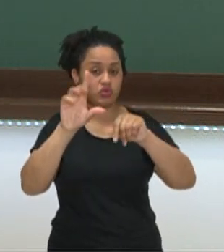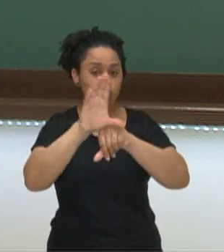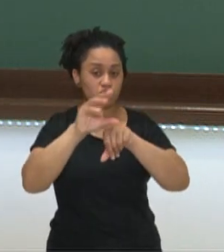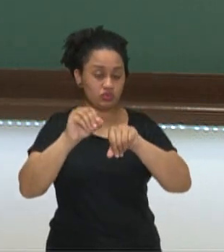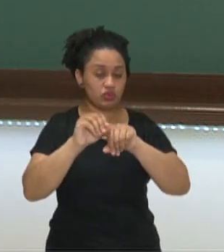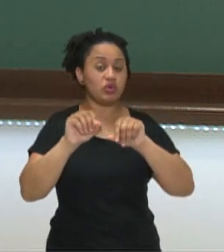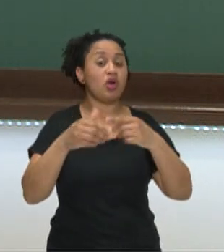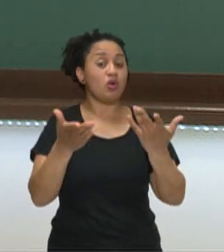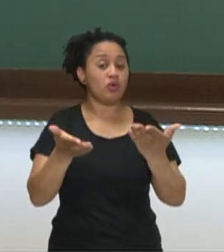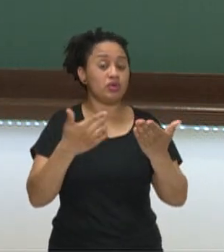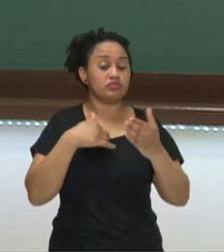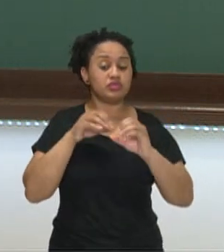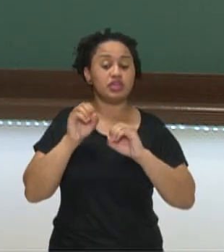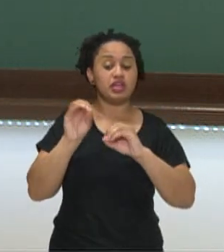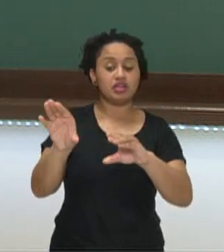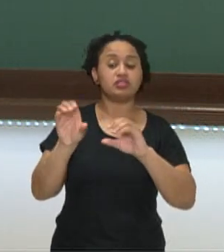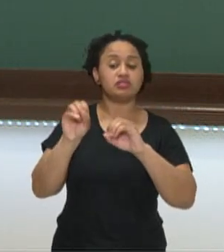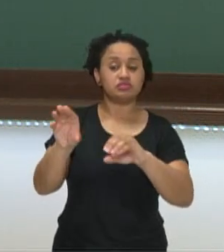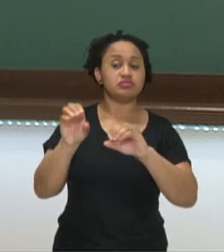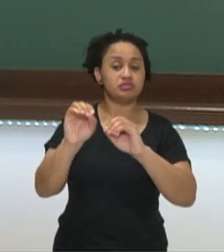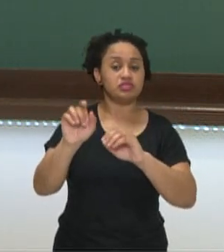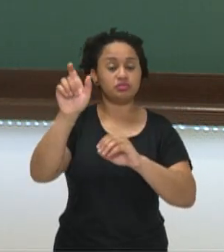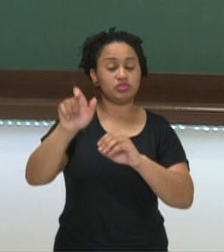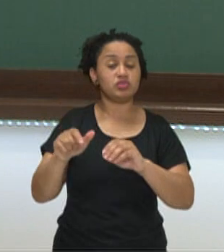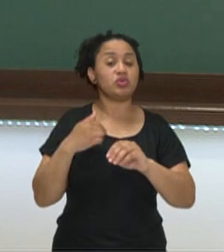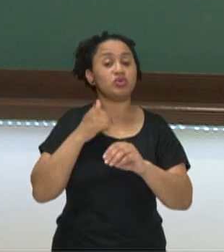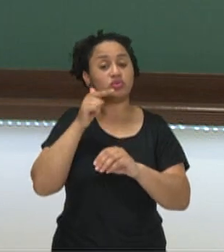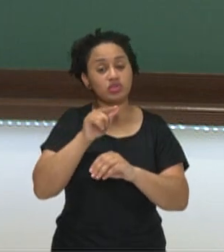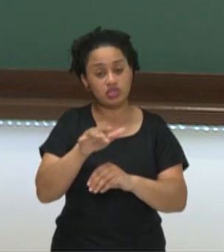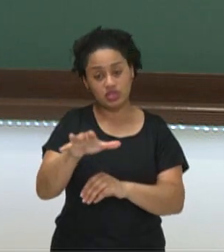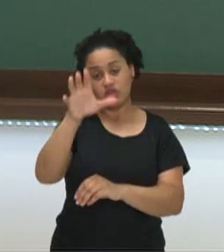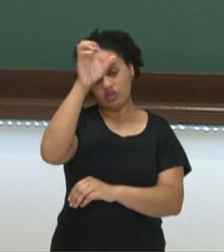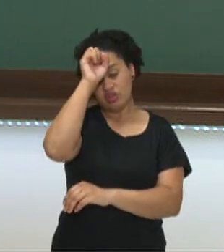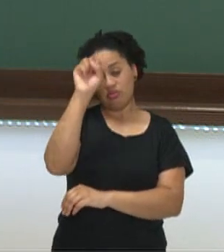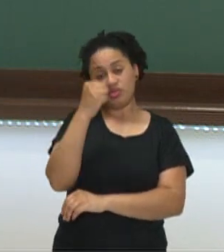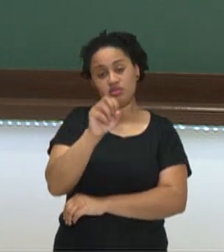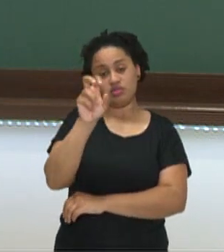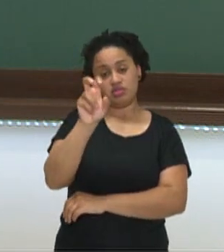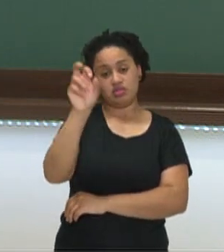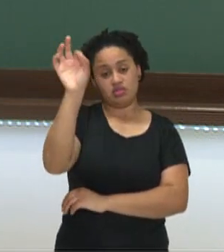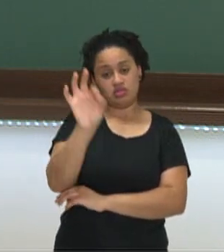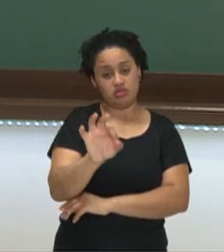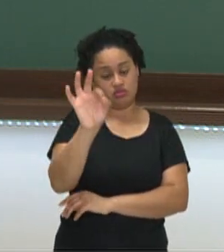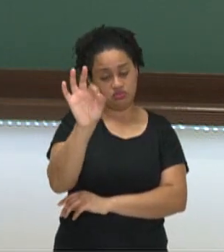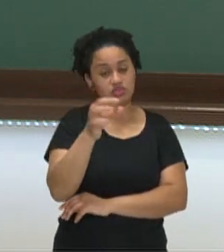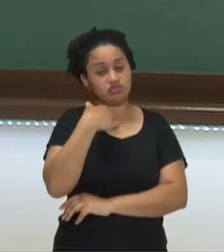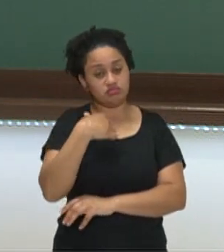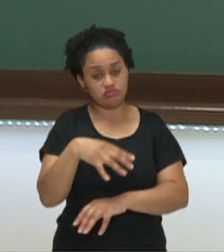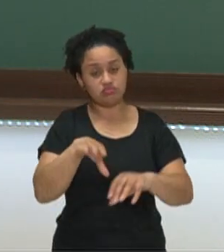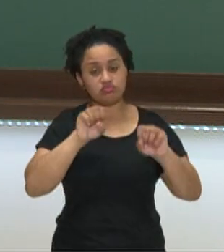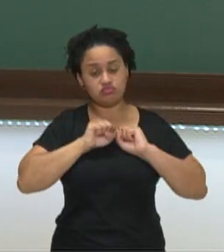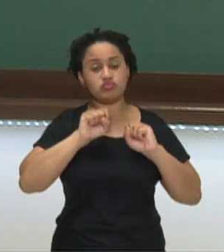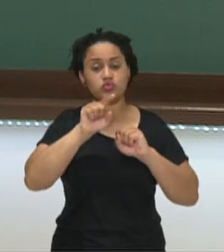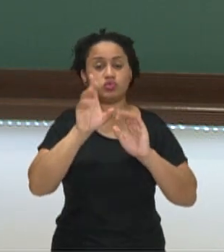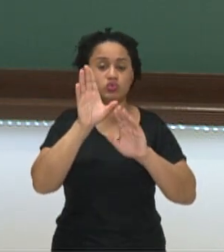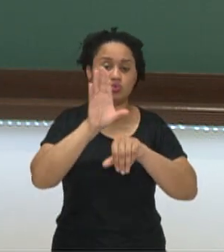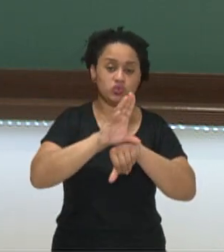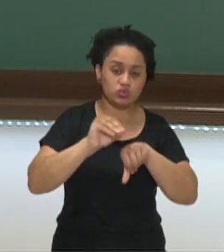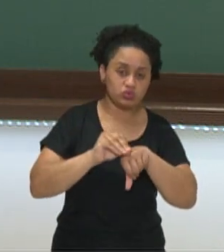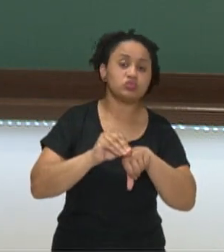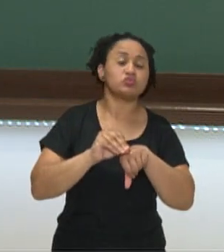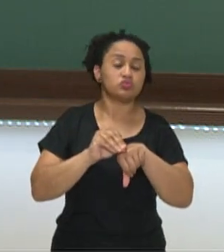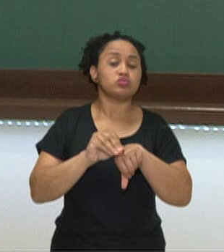conhecimento, quando a gente ensina alguém, a gente aprende, 85% de retenção do conhecimento, quando a